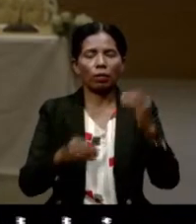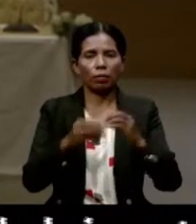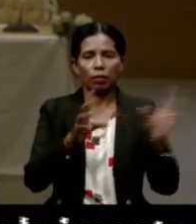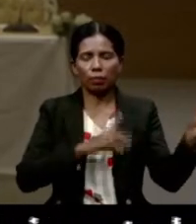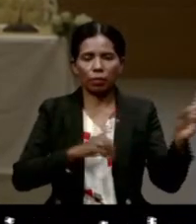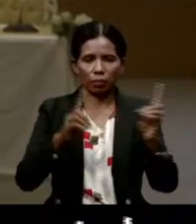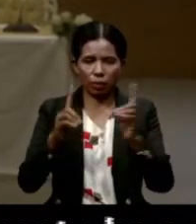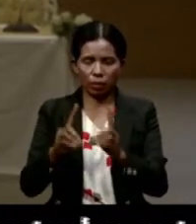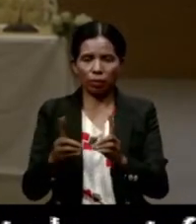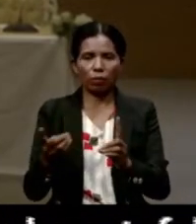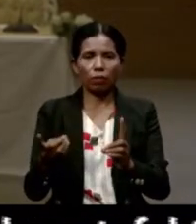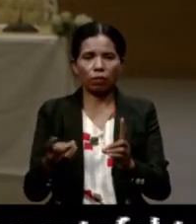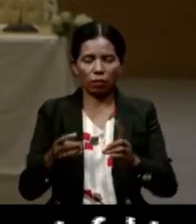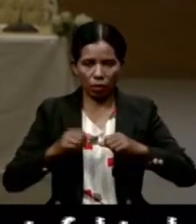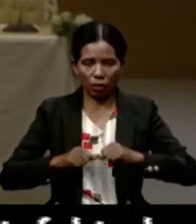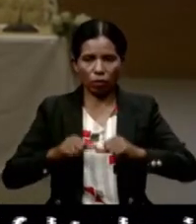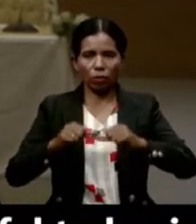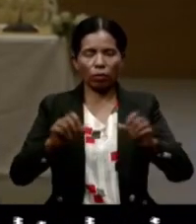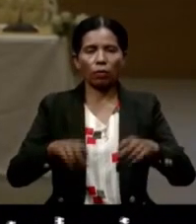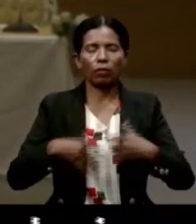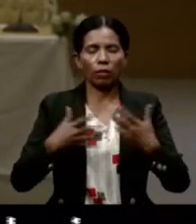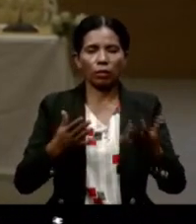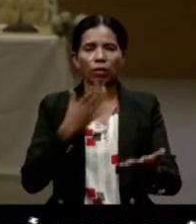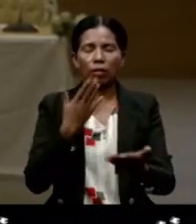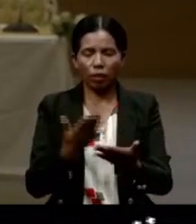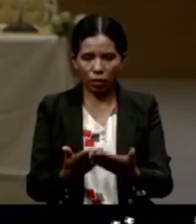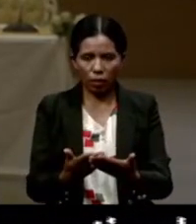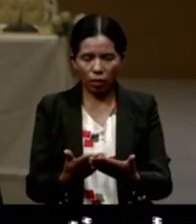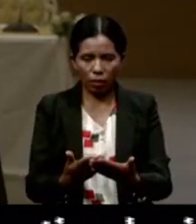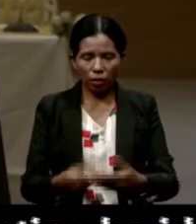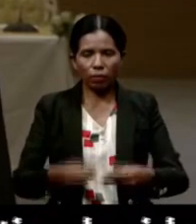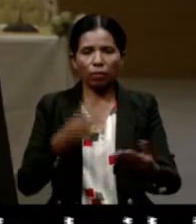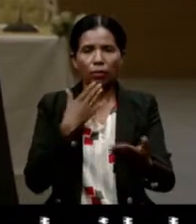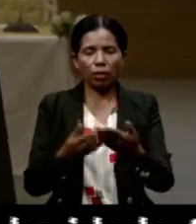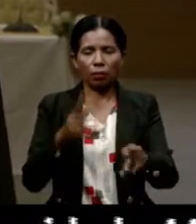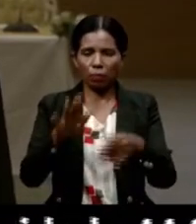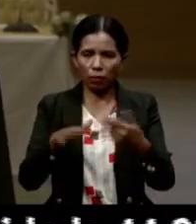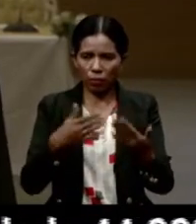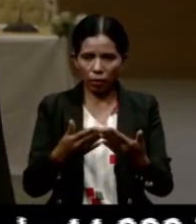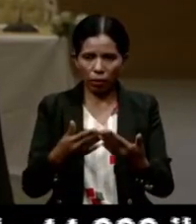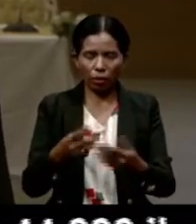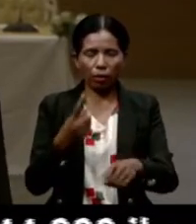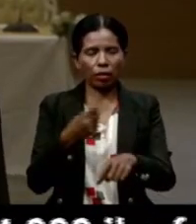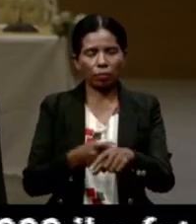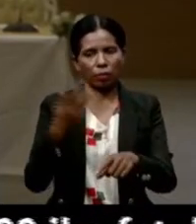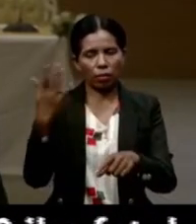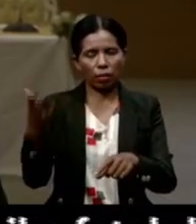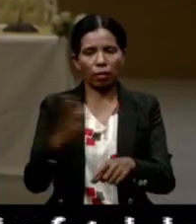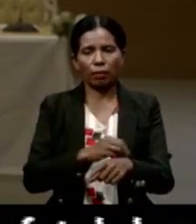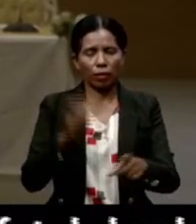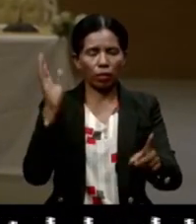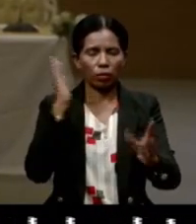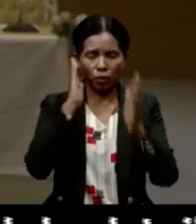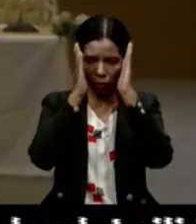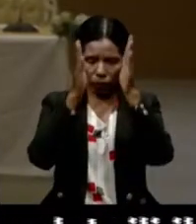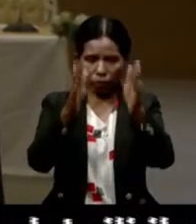implementação sirne lao winusa dia galai for benefício para o povo galai e a tempo neva nia tarjeto neva e